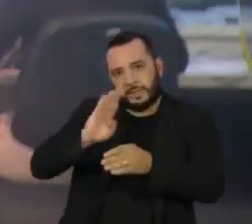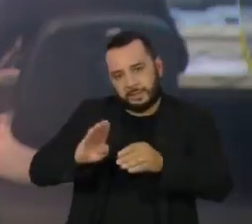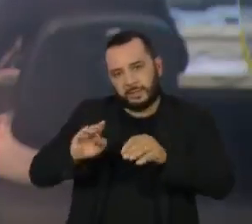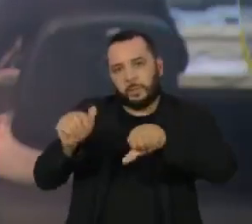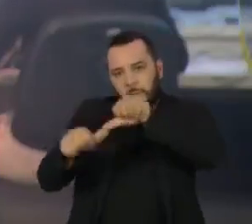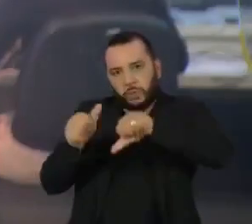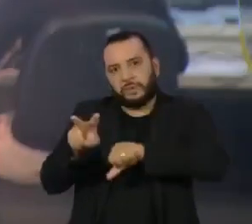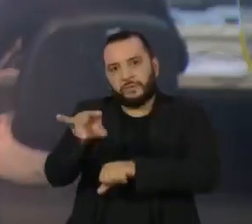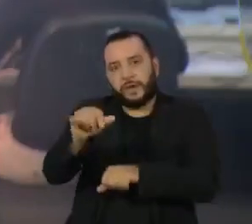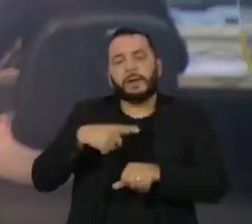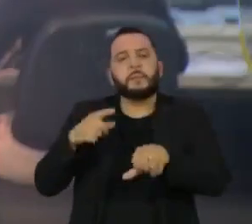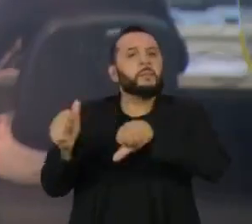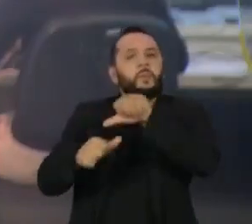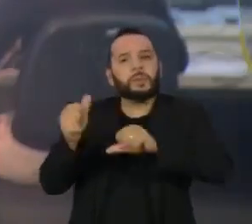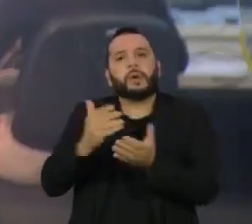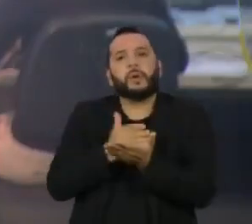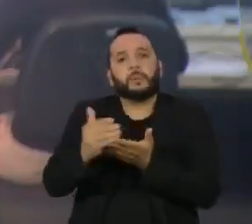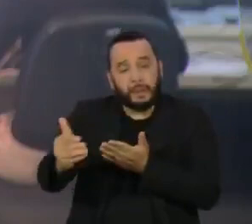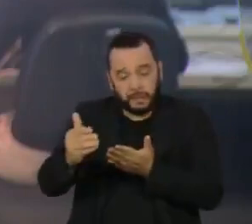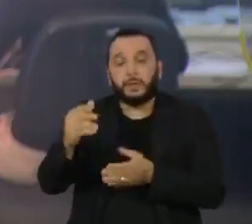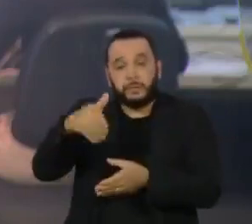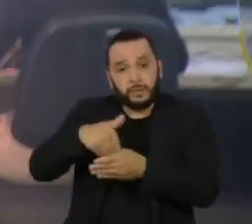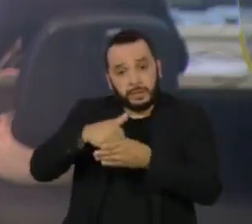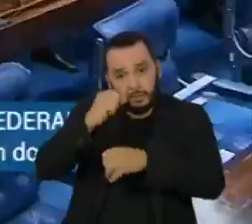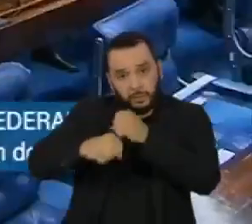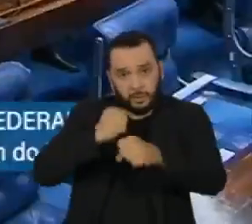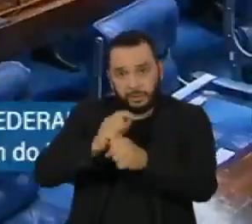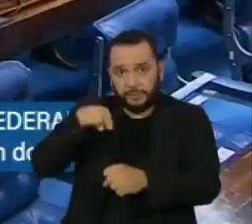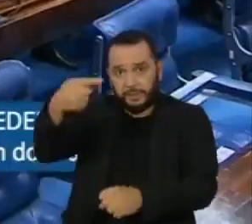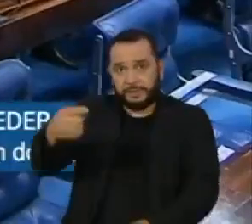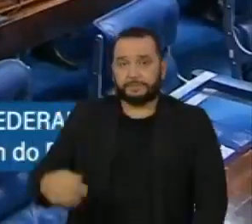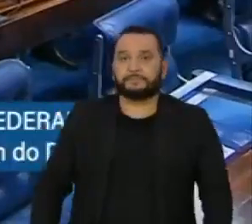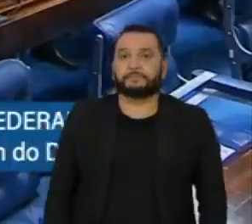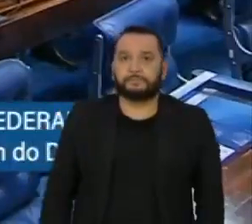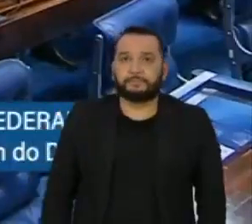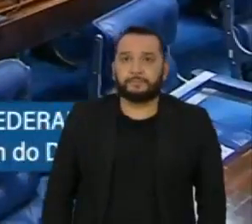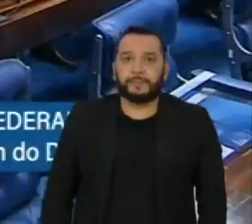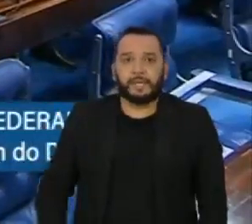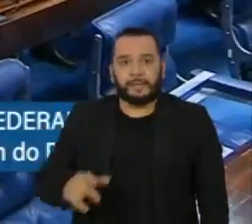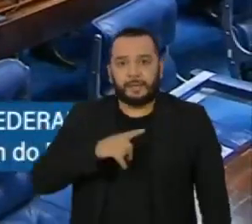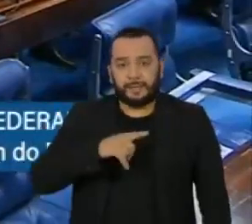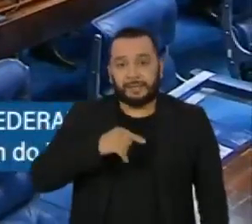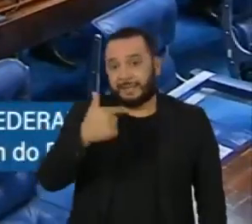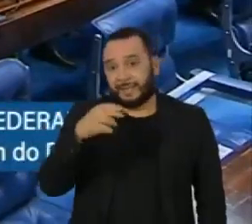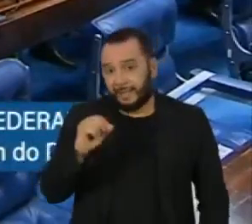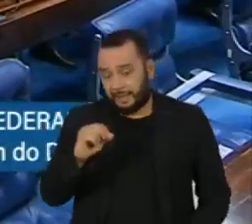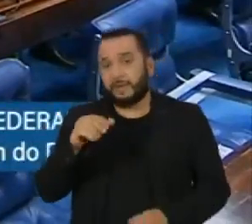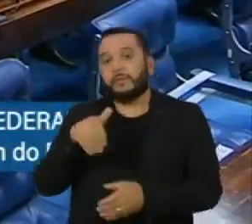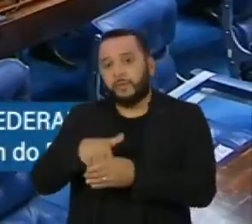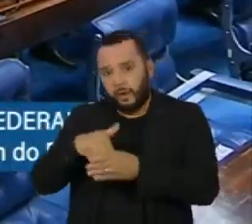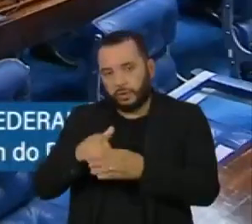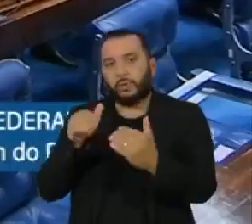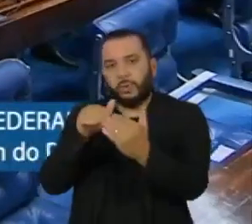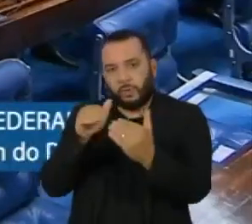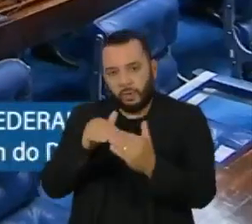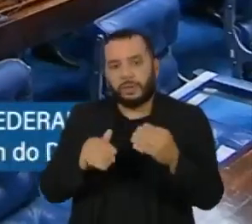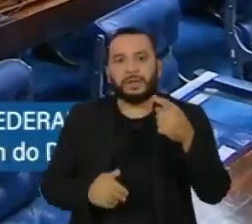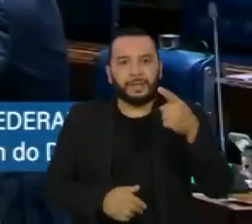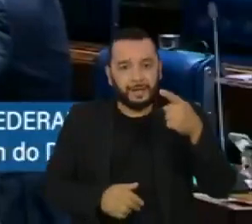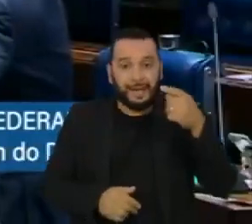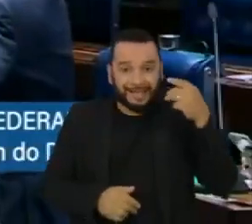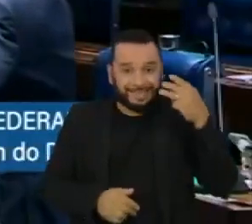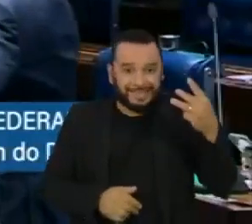maior parte das mudanças passam a valer já para eleição do ano que vem foram 70 votos favoráveis contra